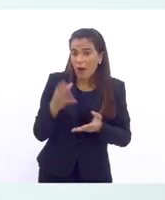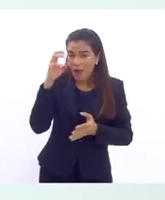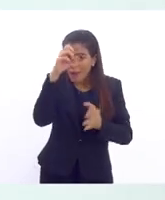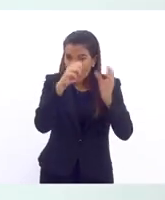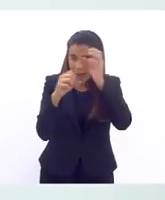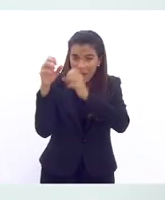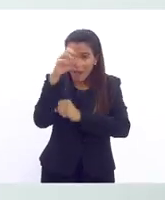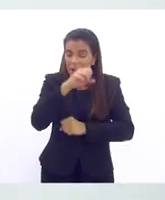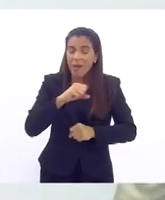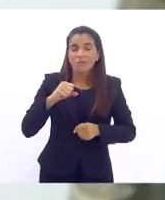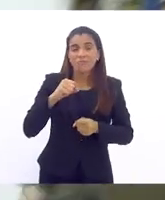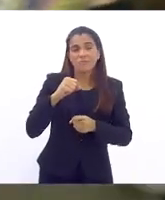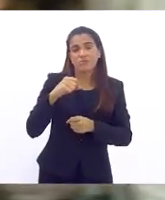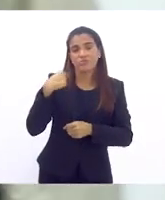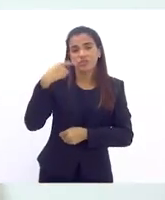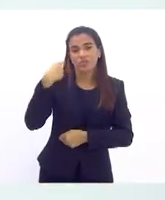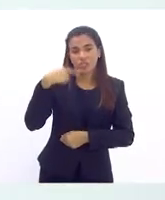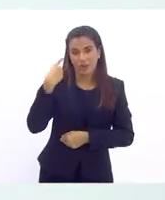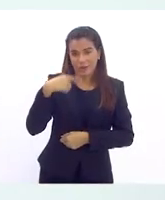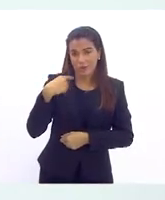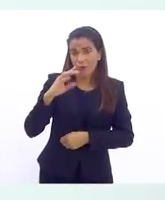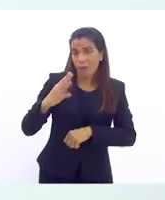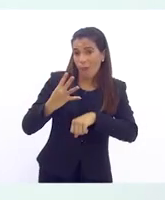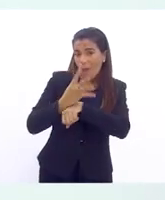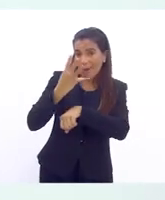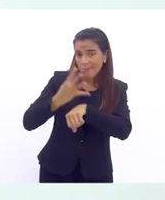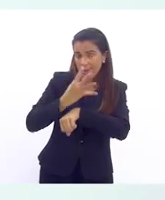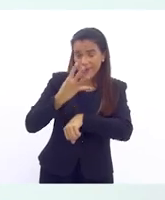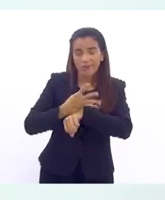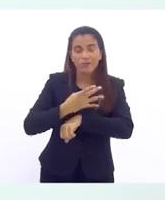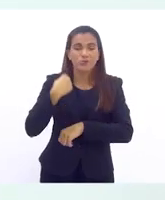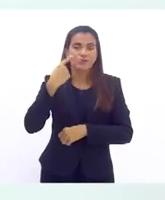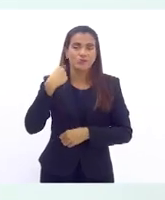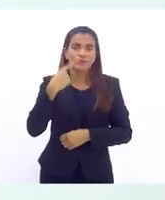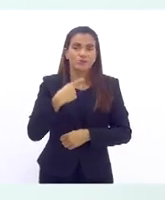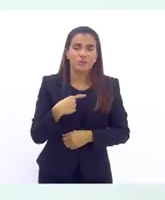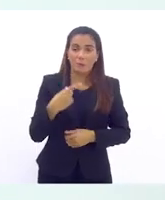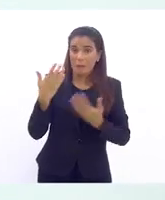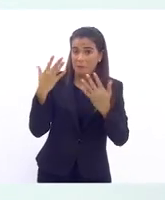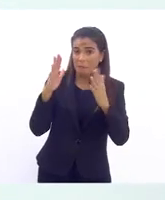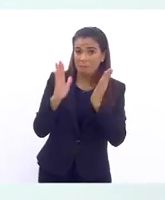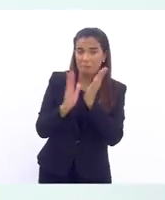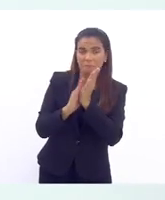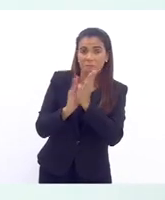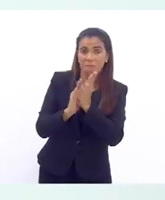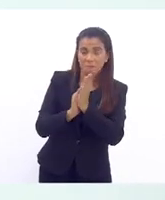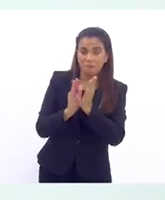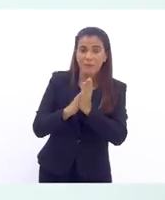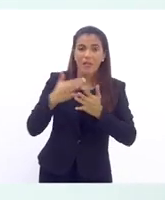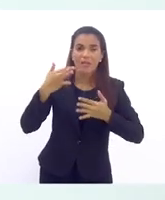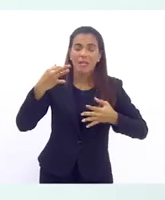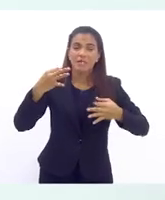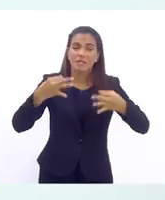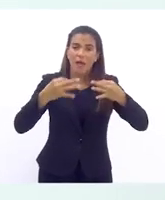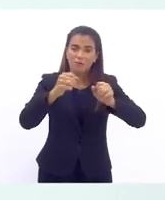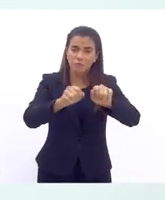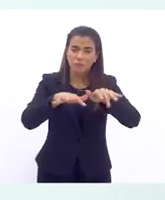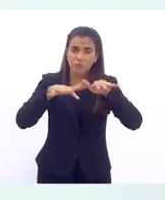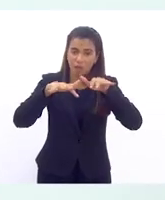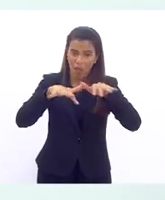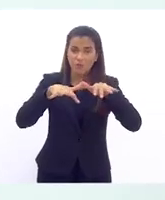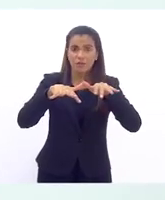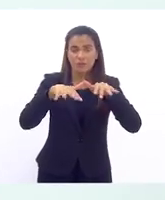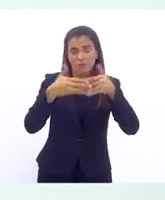cursando quarto período quero que primeiramente parabenizar pela atitude né dessa audiência pública é